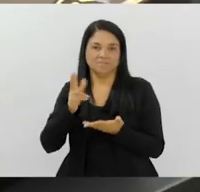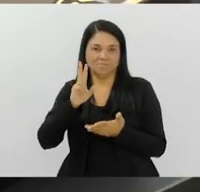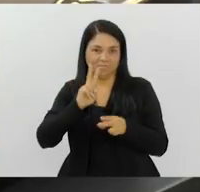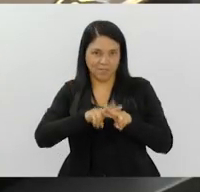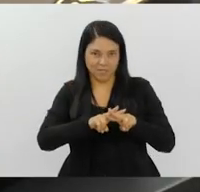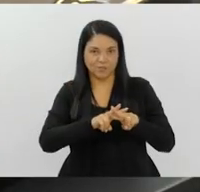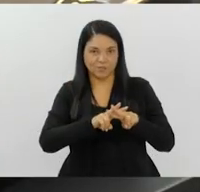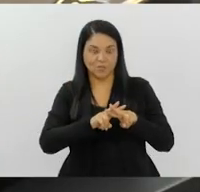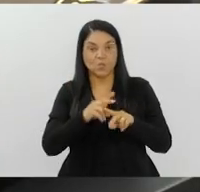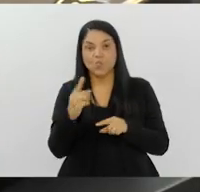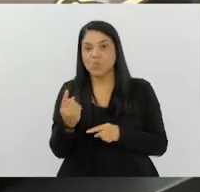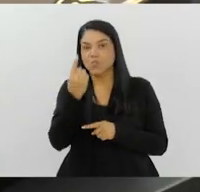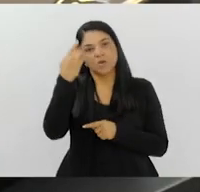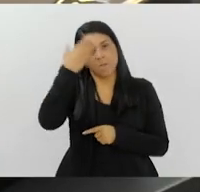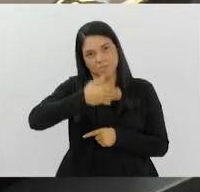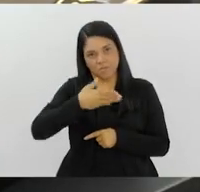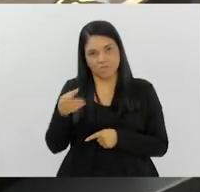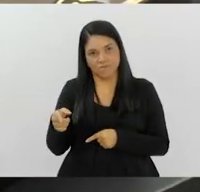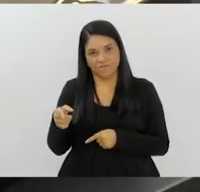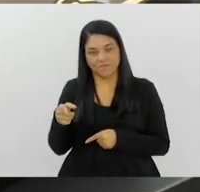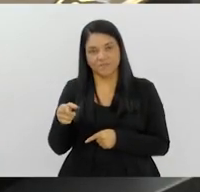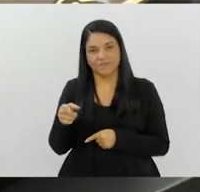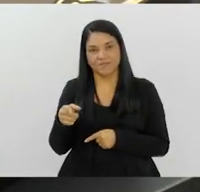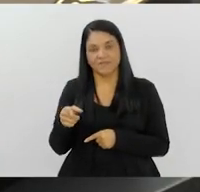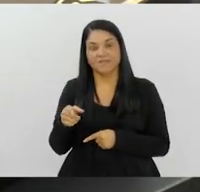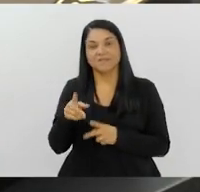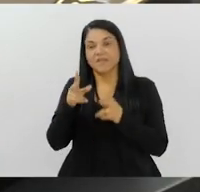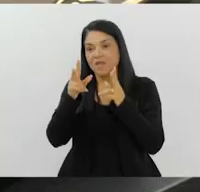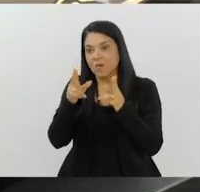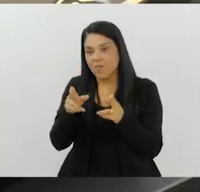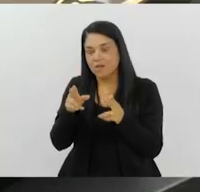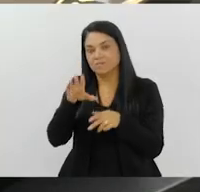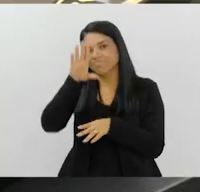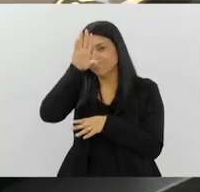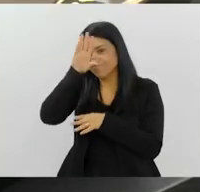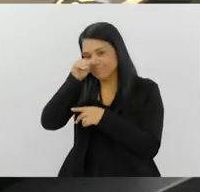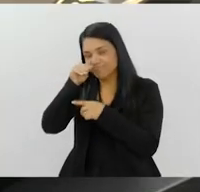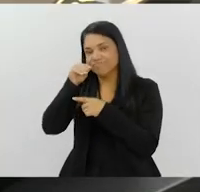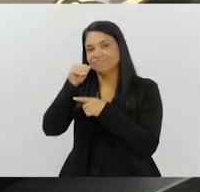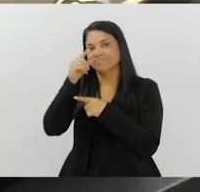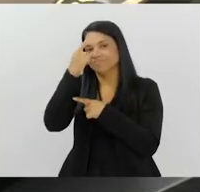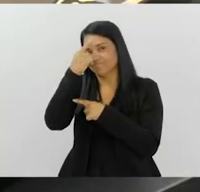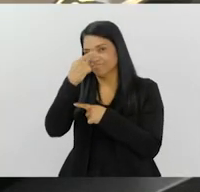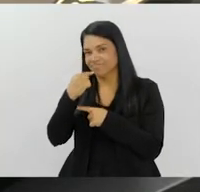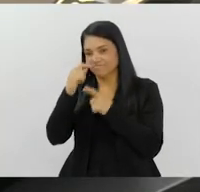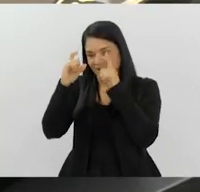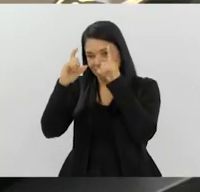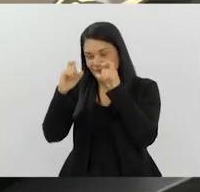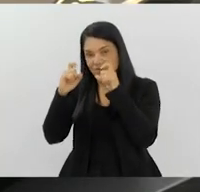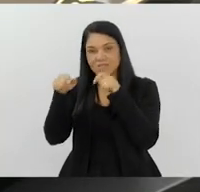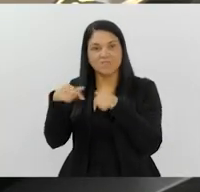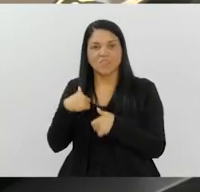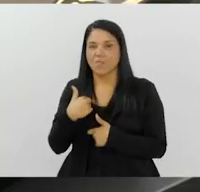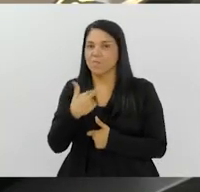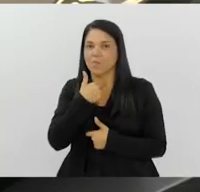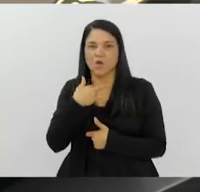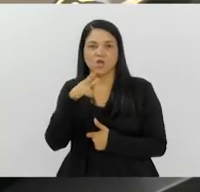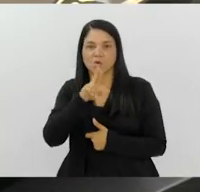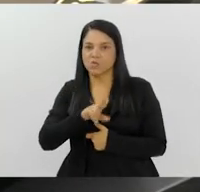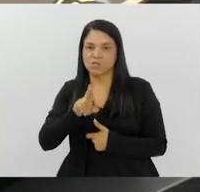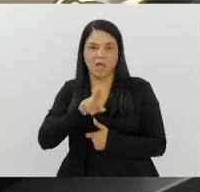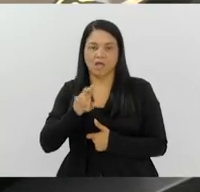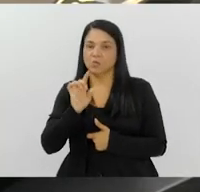elemento de prova então é quase como o reconhecimento fotográfico o reconhecimento facial ele também não pode ser utilizado como único meio de